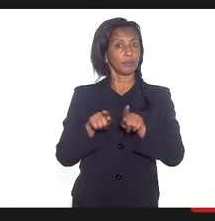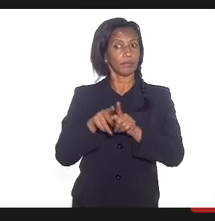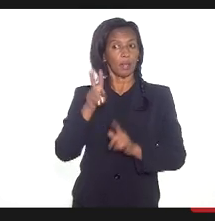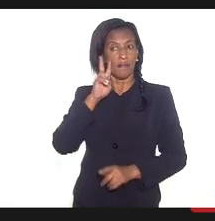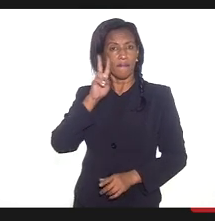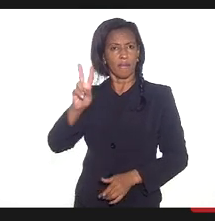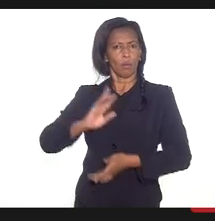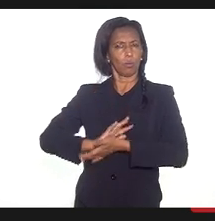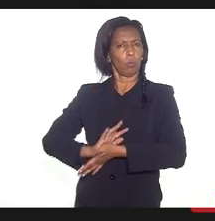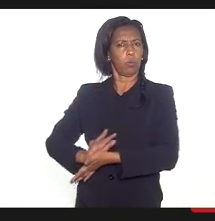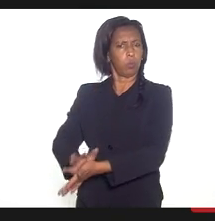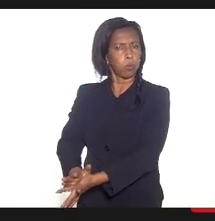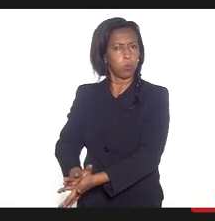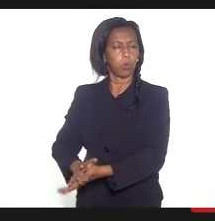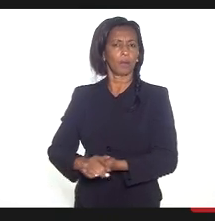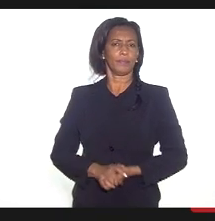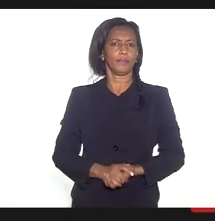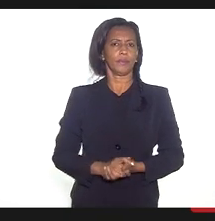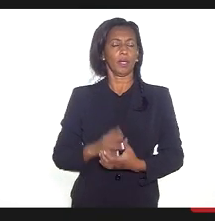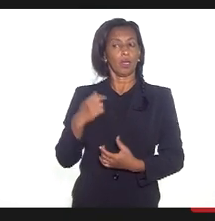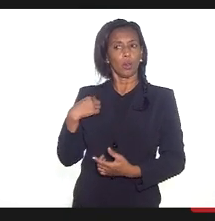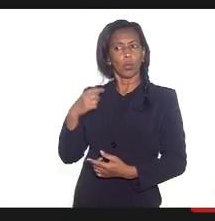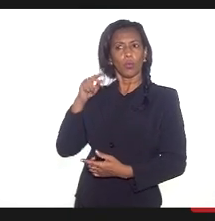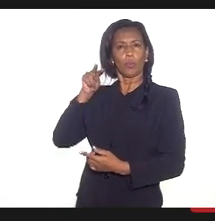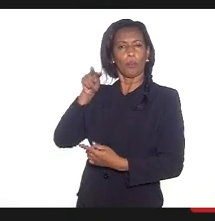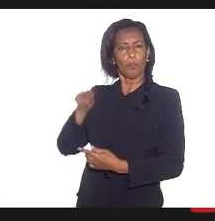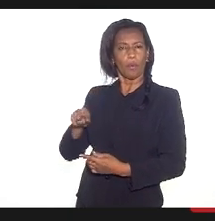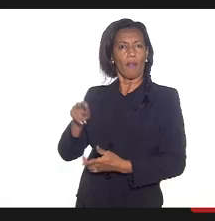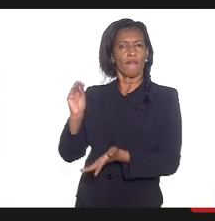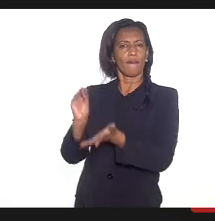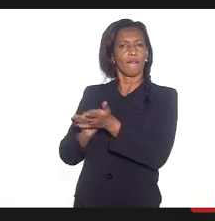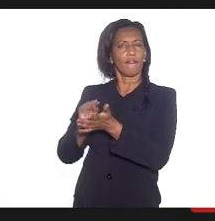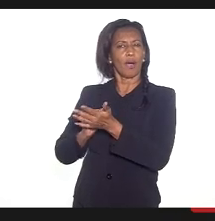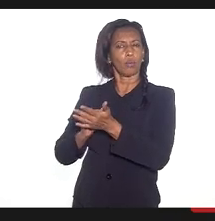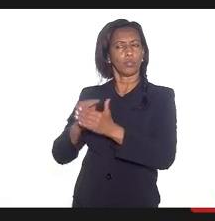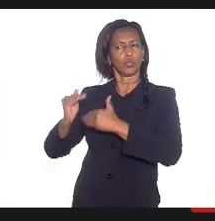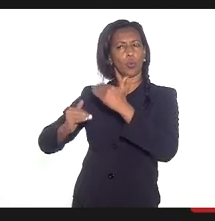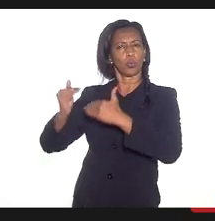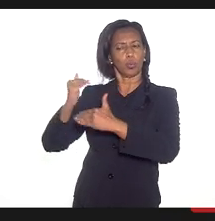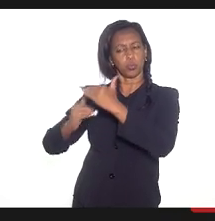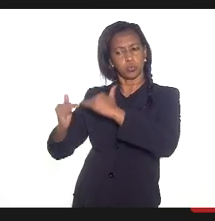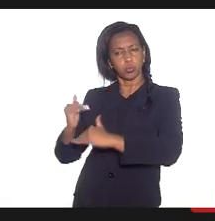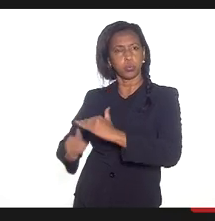do racismo, do ponto de vista da desconstrução